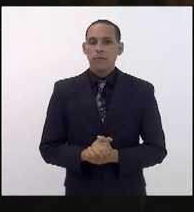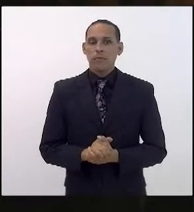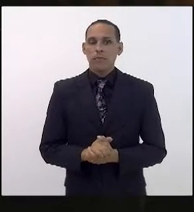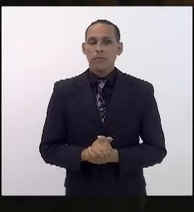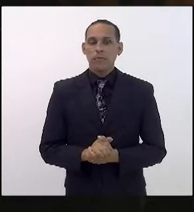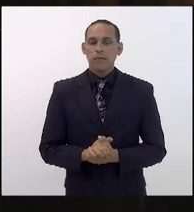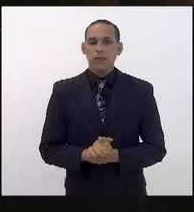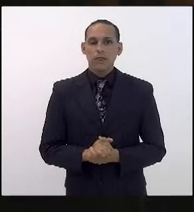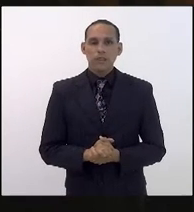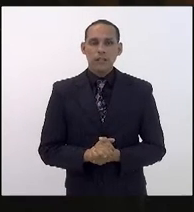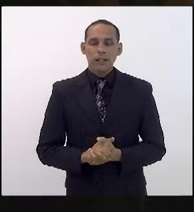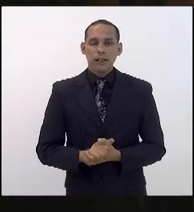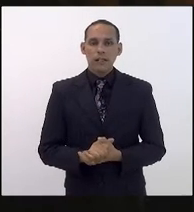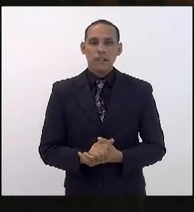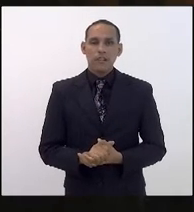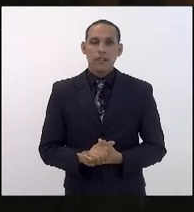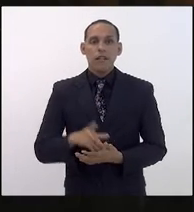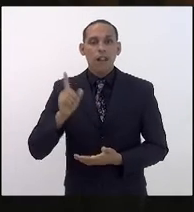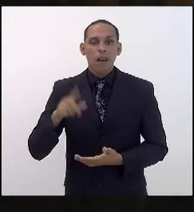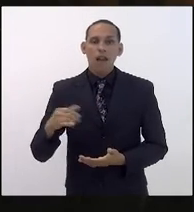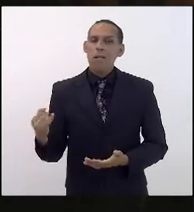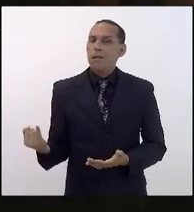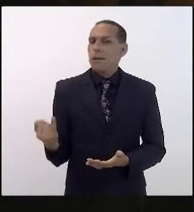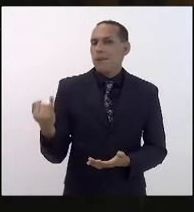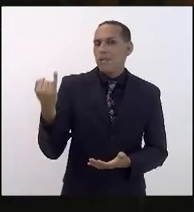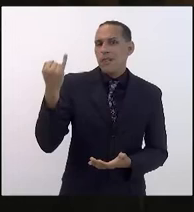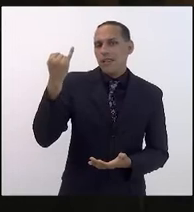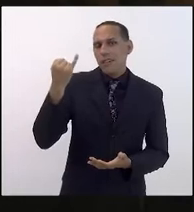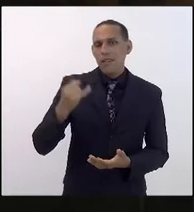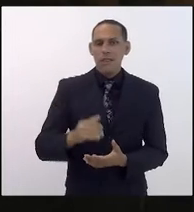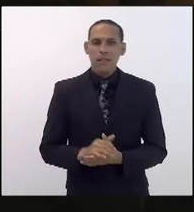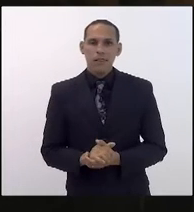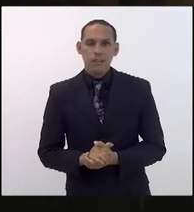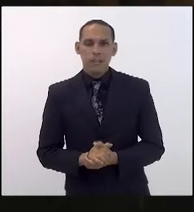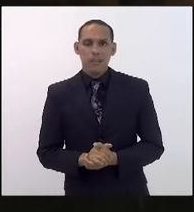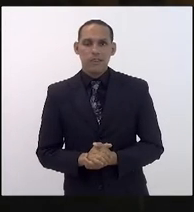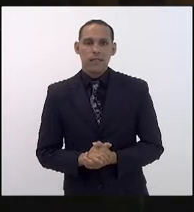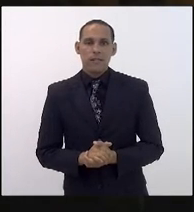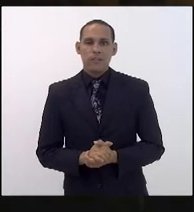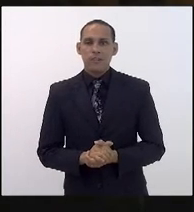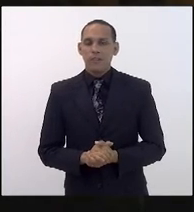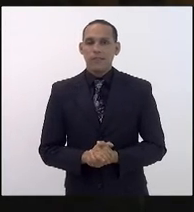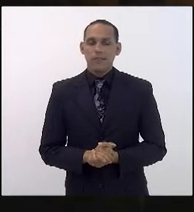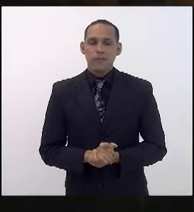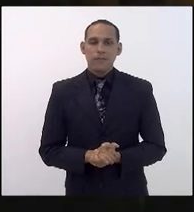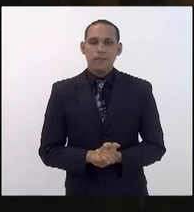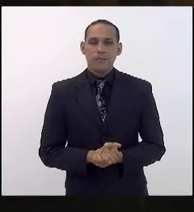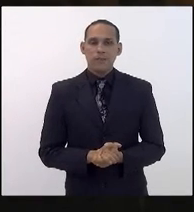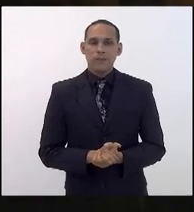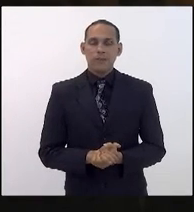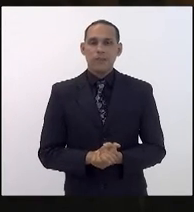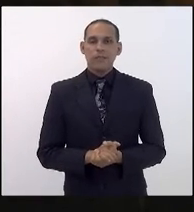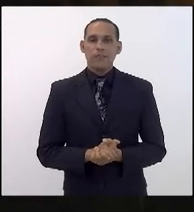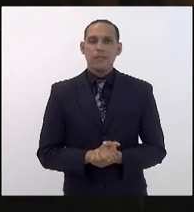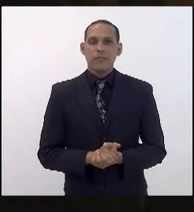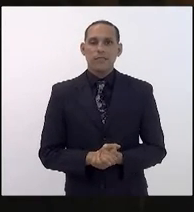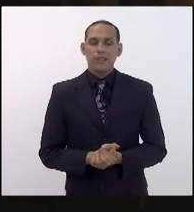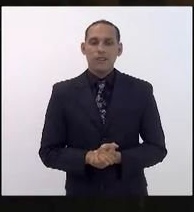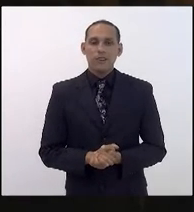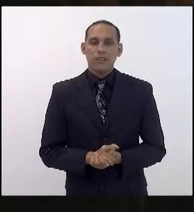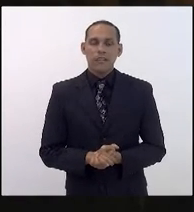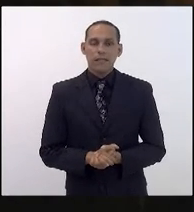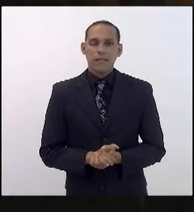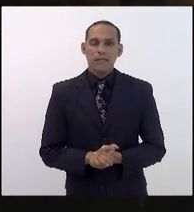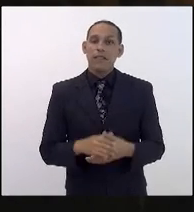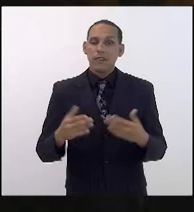órgão importantíssimo com acento das Nações EA suspensão